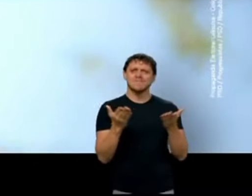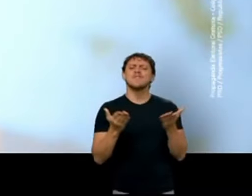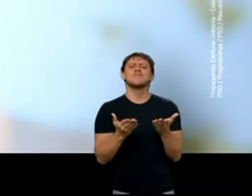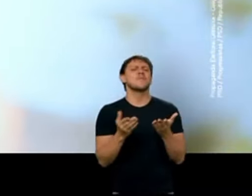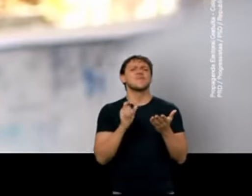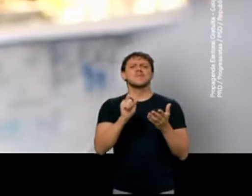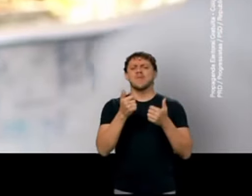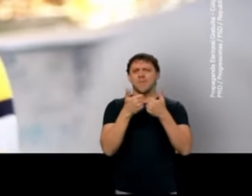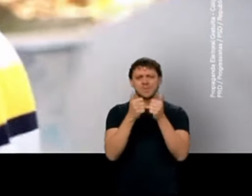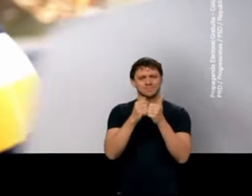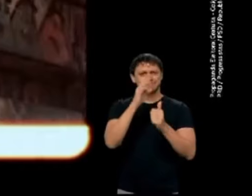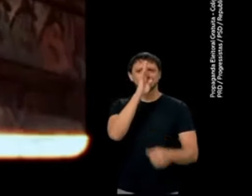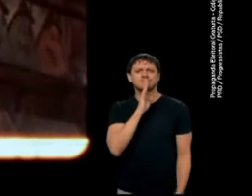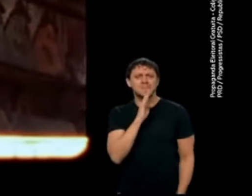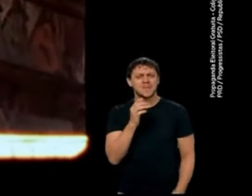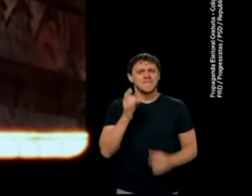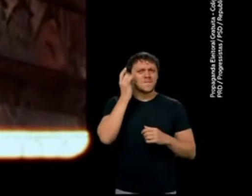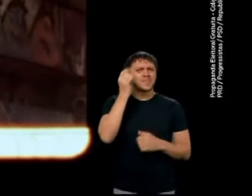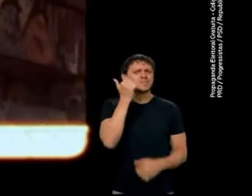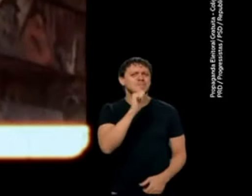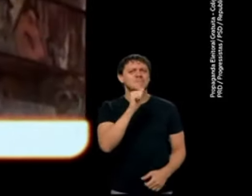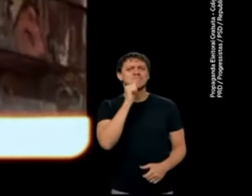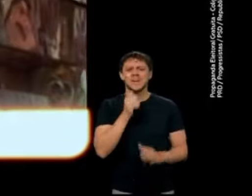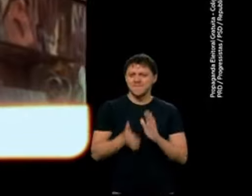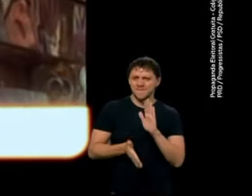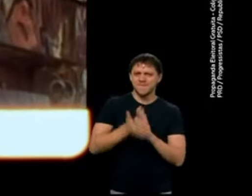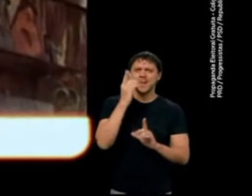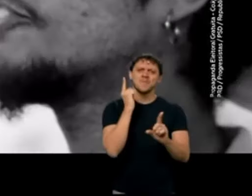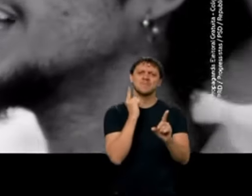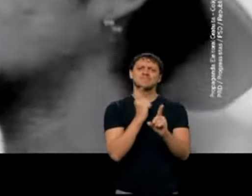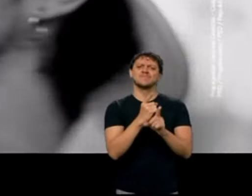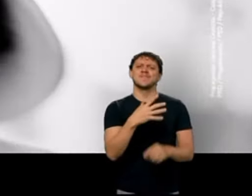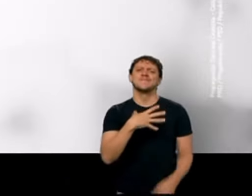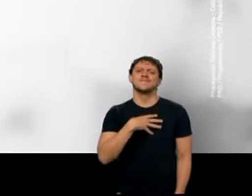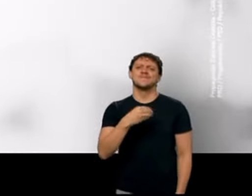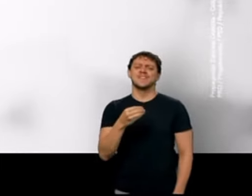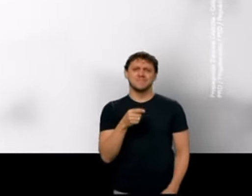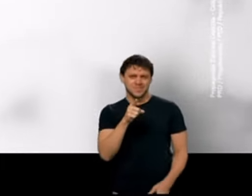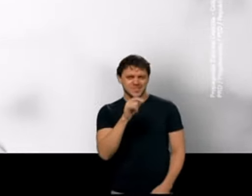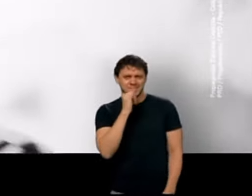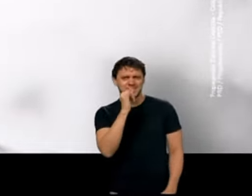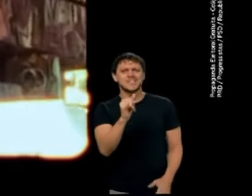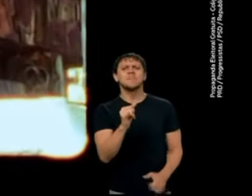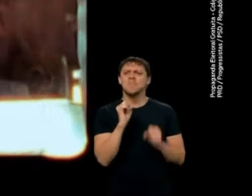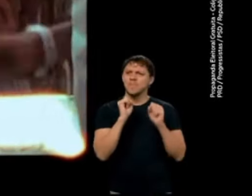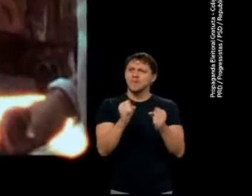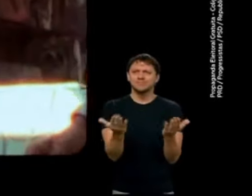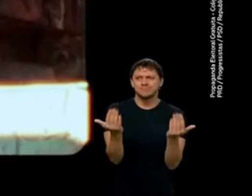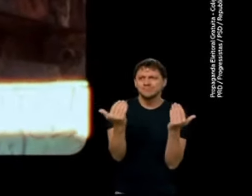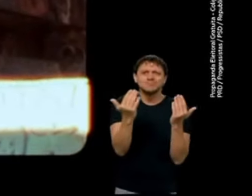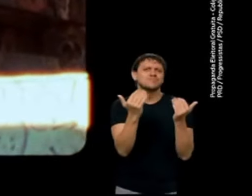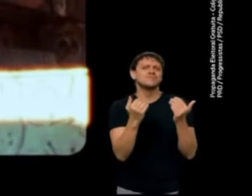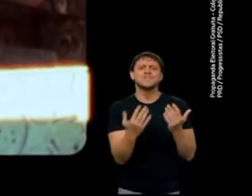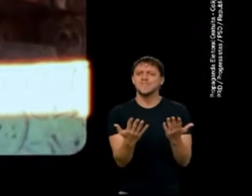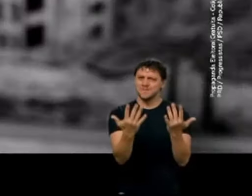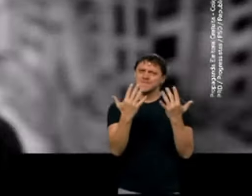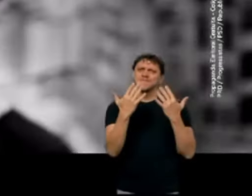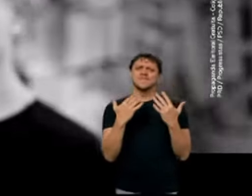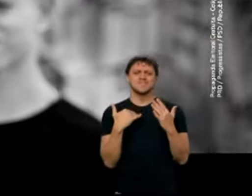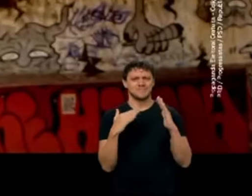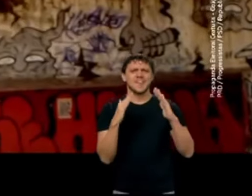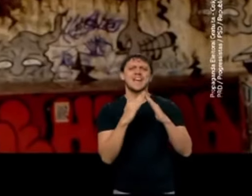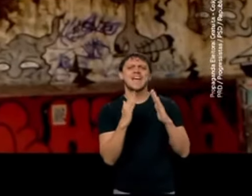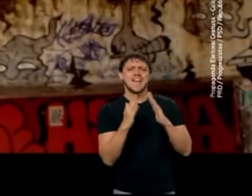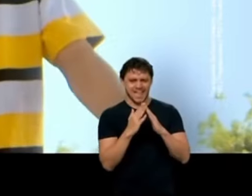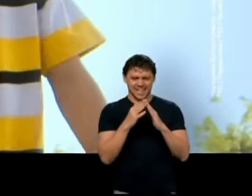Agora temos a tarifa zero. Fica mais fácil da mamãe encontrar sua filha. Então cê pode avisar, pra chamar todo mundo, pode